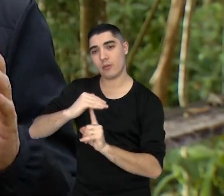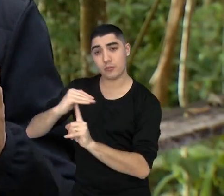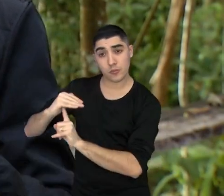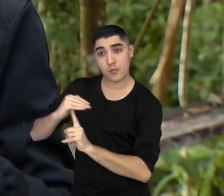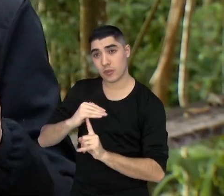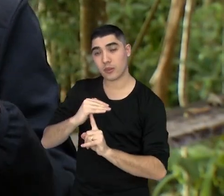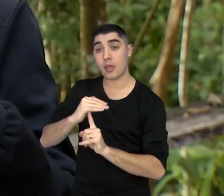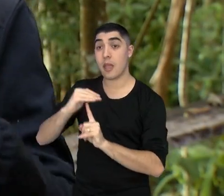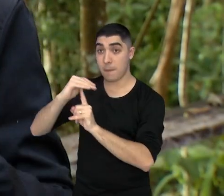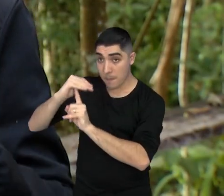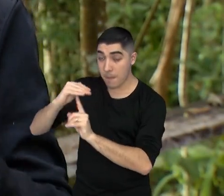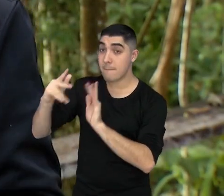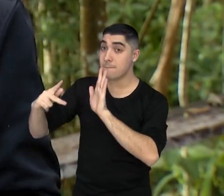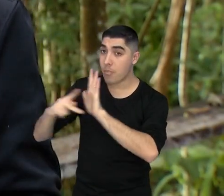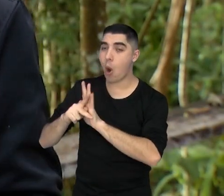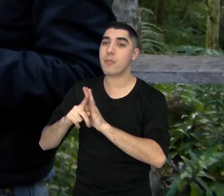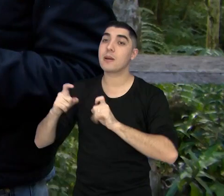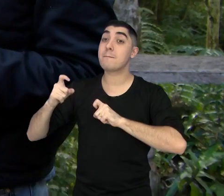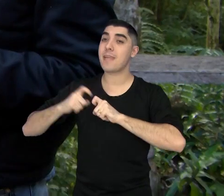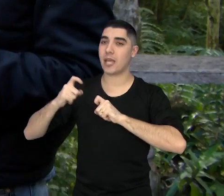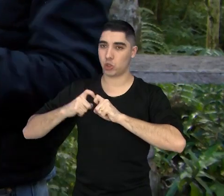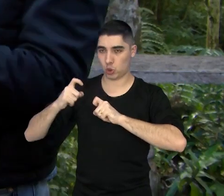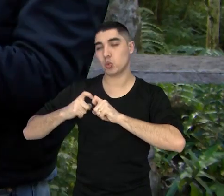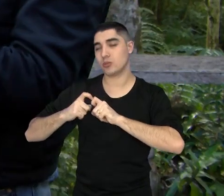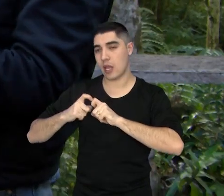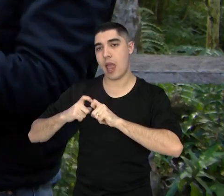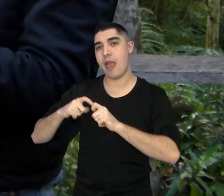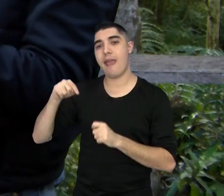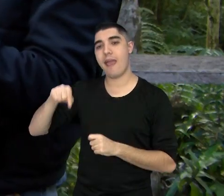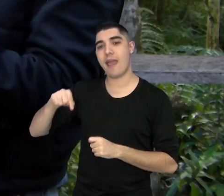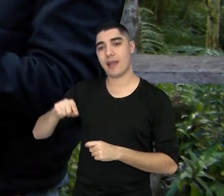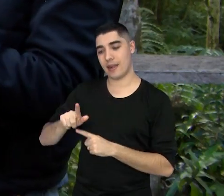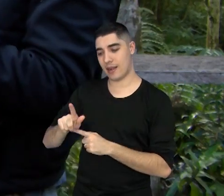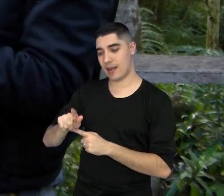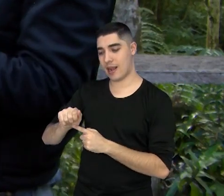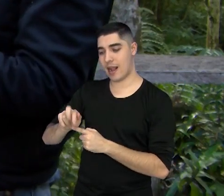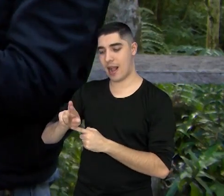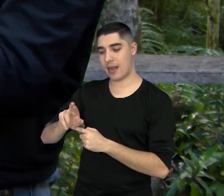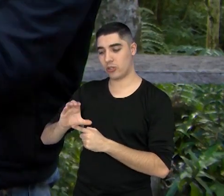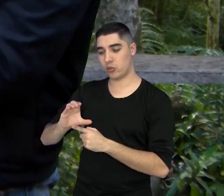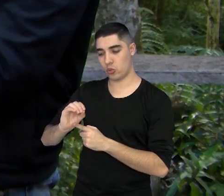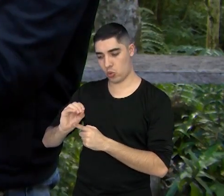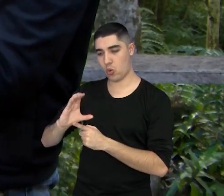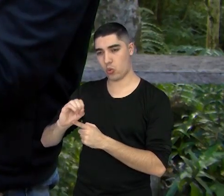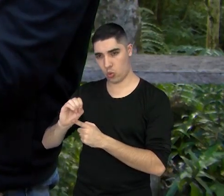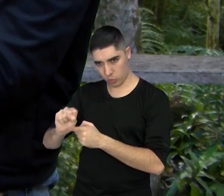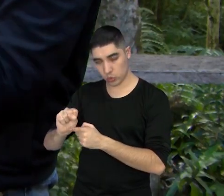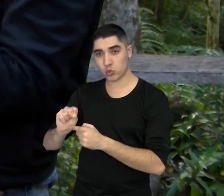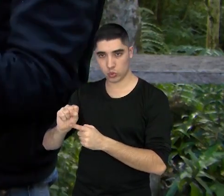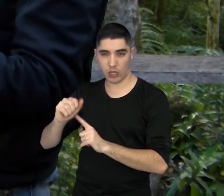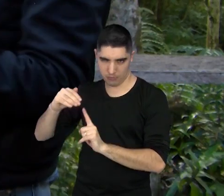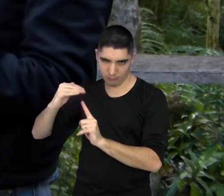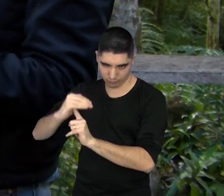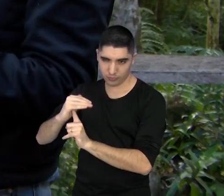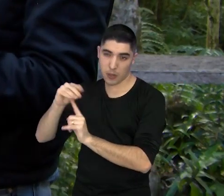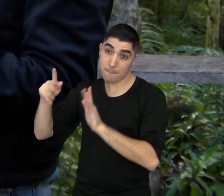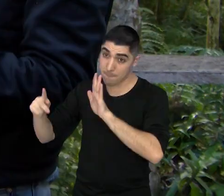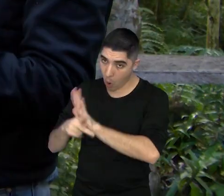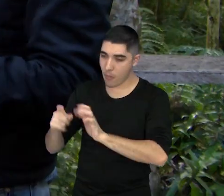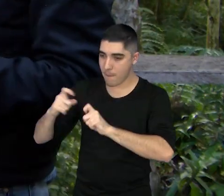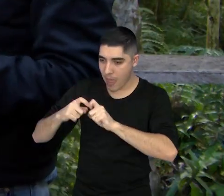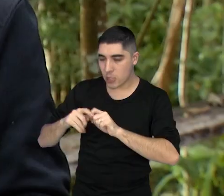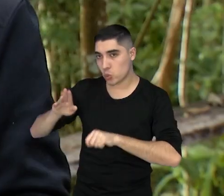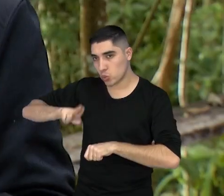de cogumelos, o cogumelo medicinal. É de uma espécie que se chama Agaricus blazei, o nome científico dessa